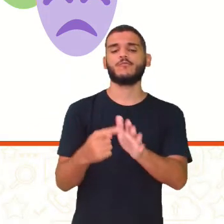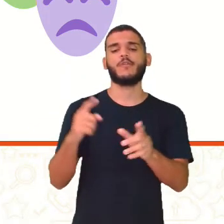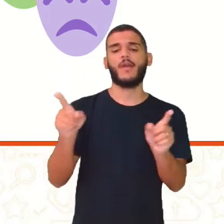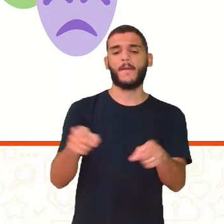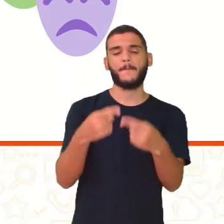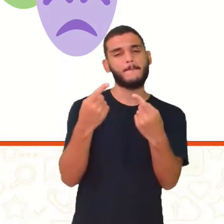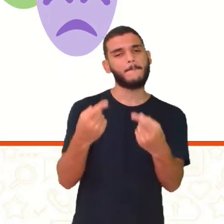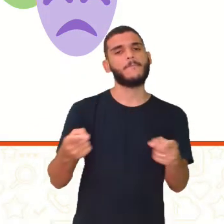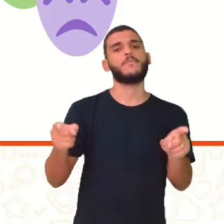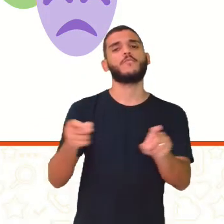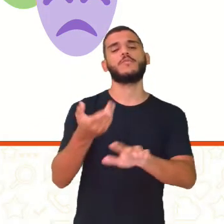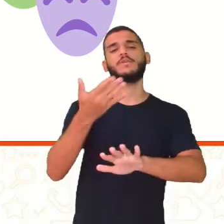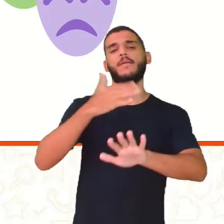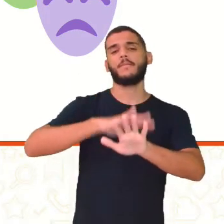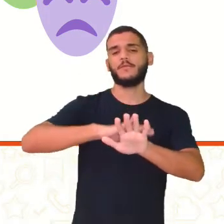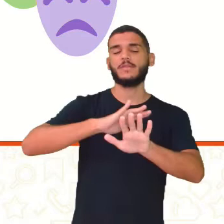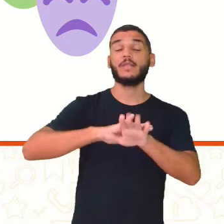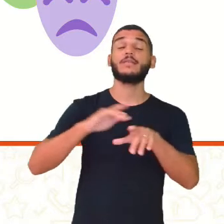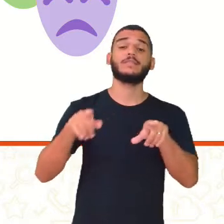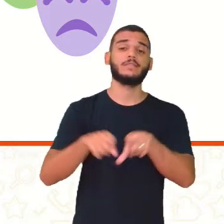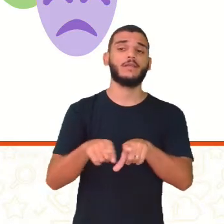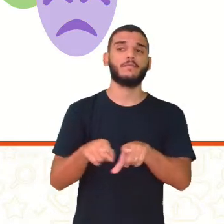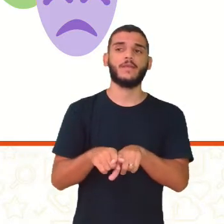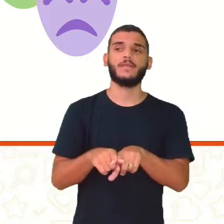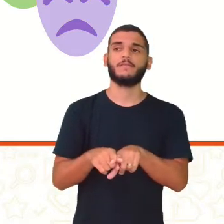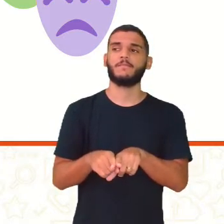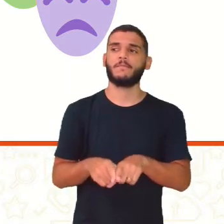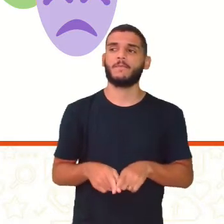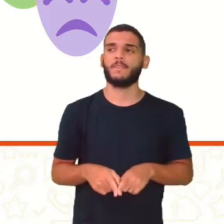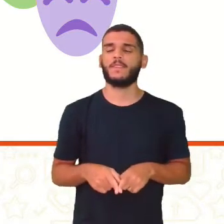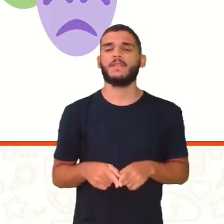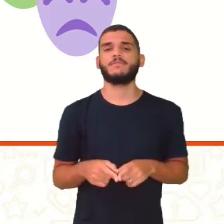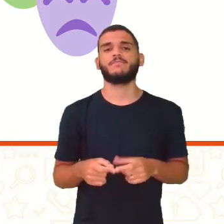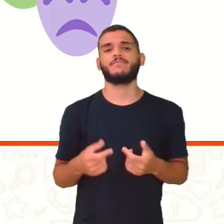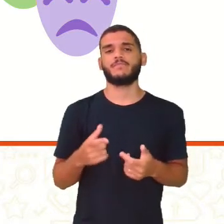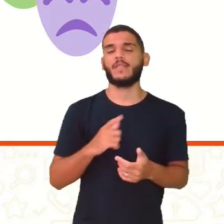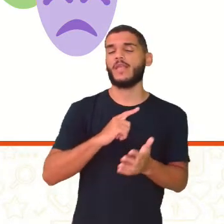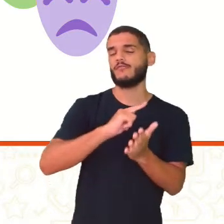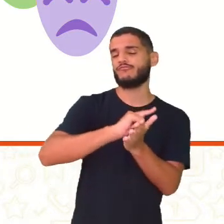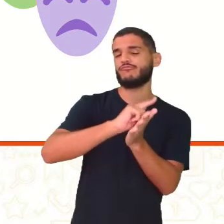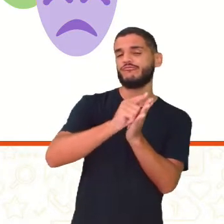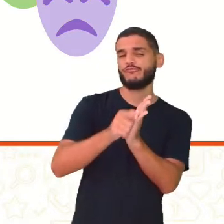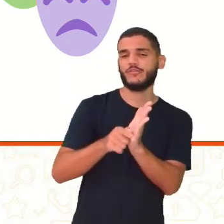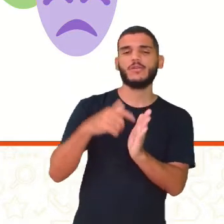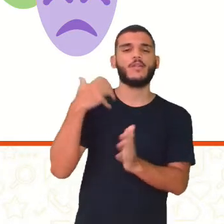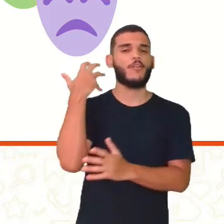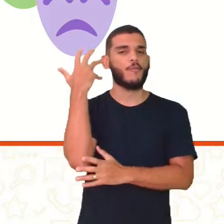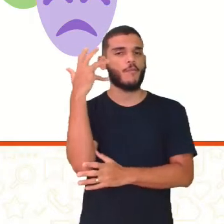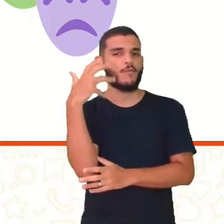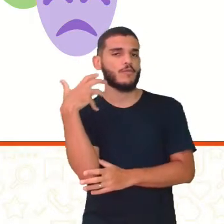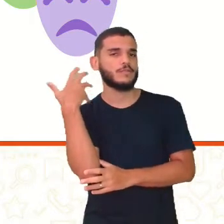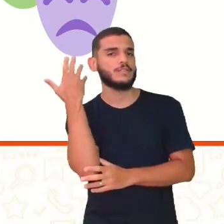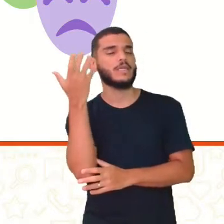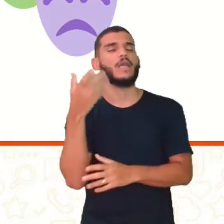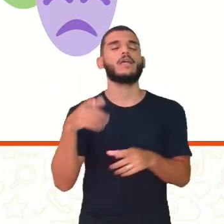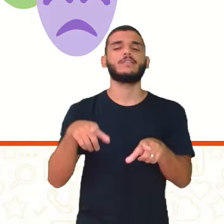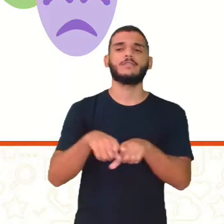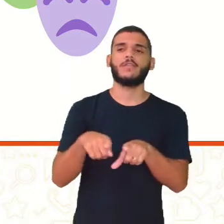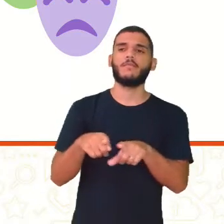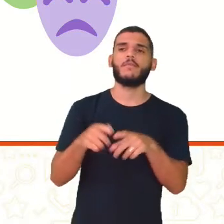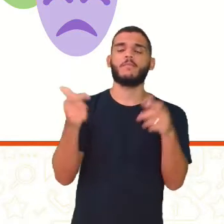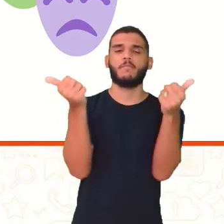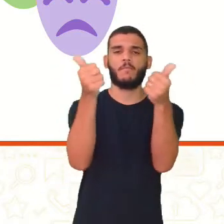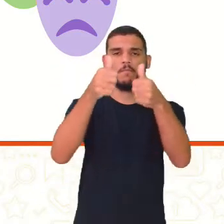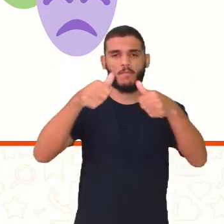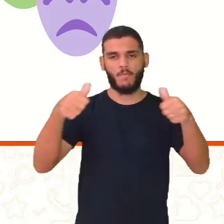de fundo, trabalhar a questão da música mesmo, dos gêneros musicais, das artes